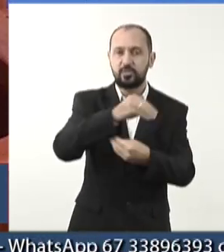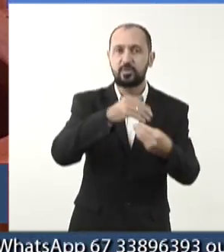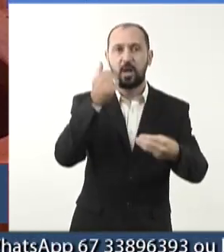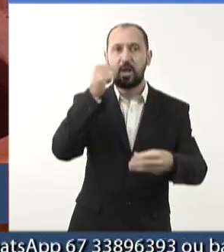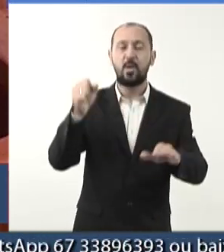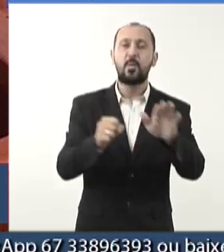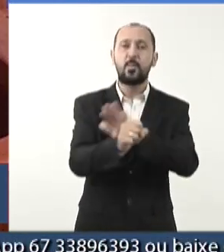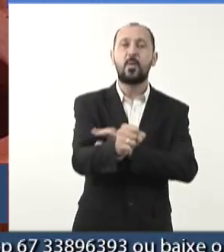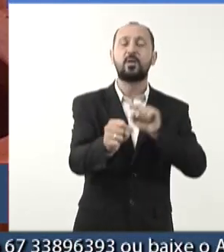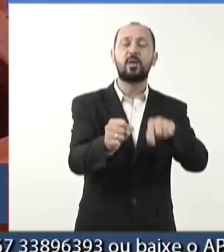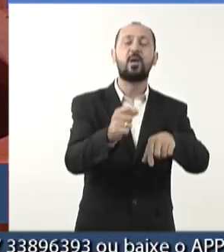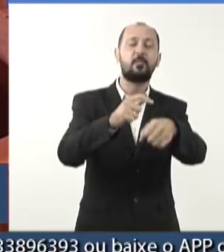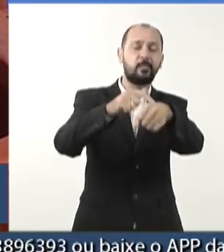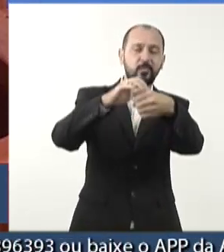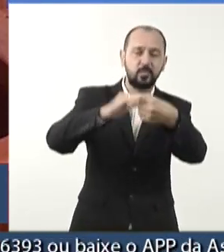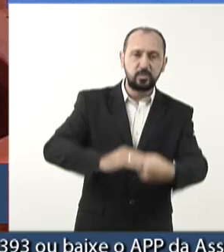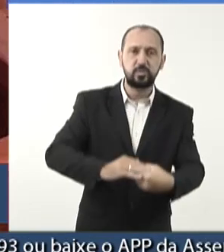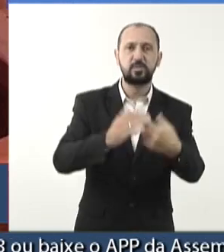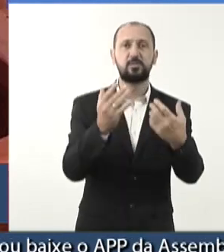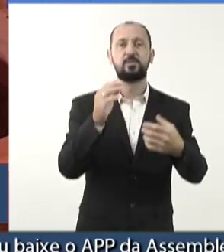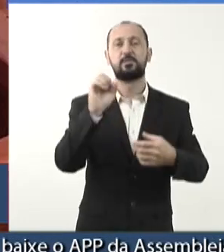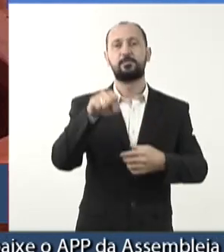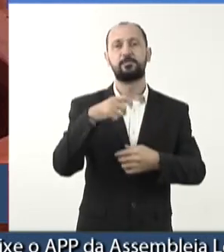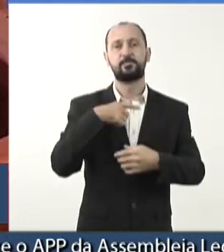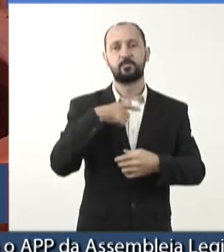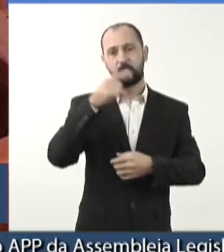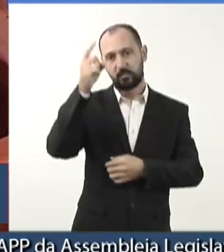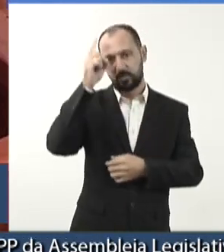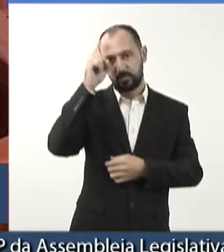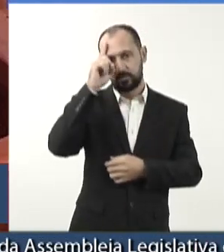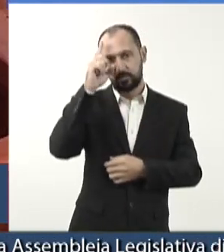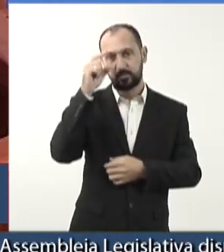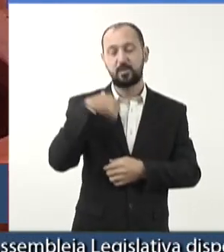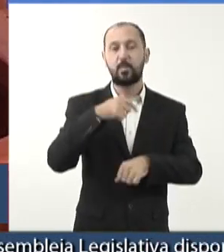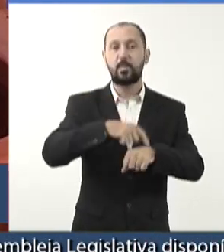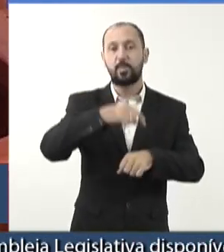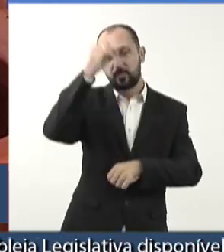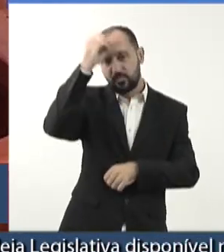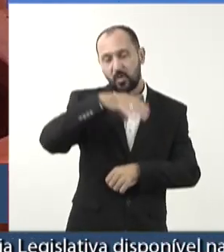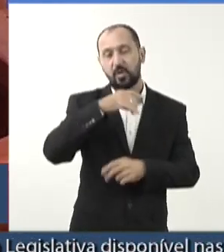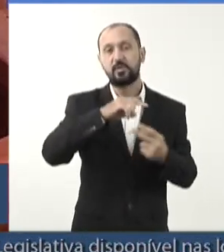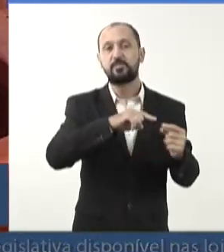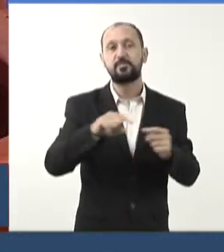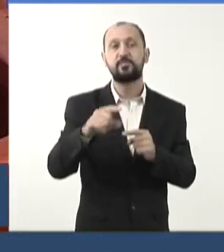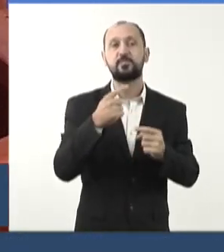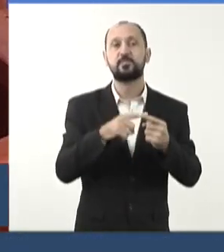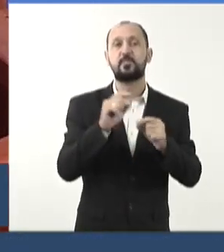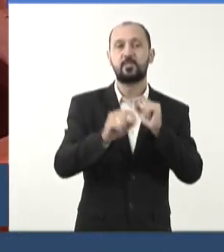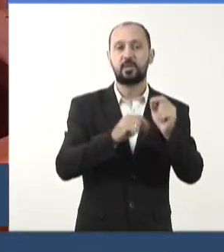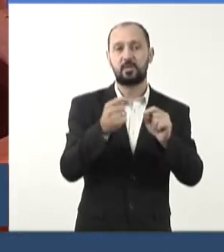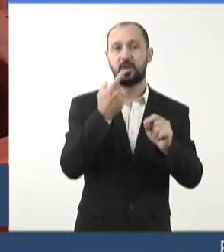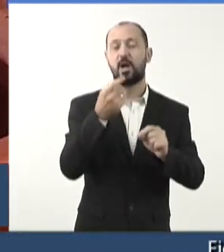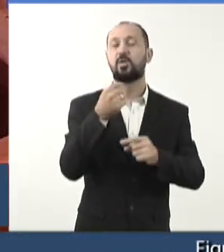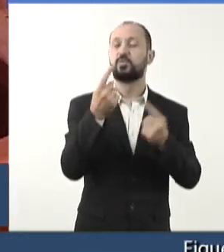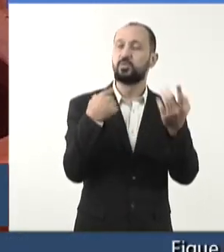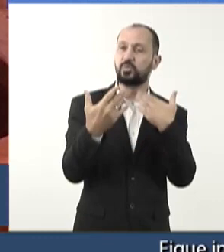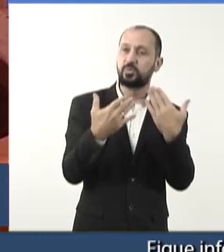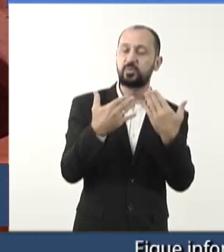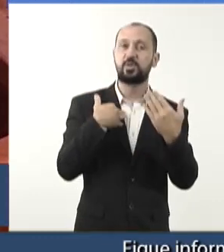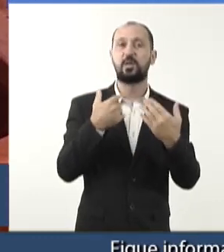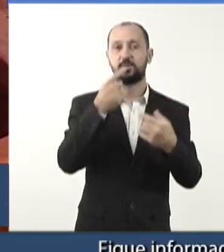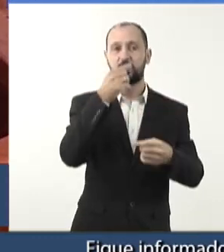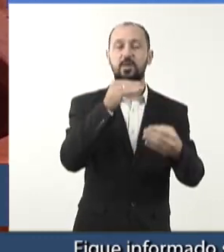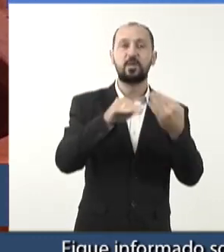coloca mulheres em situação de submissão todos os dias, em situação de violência. Porque é esse discurso que ignora